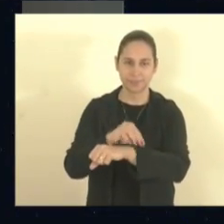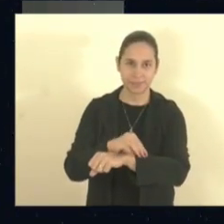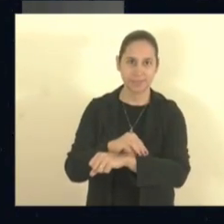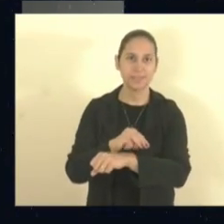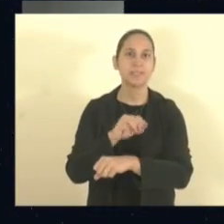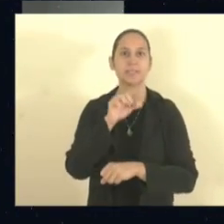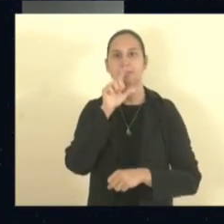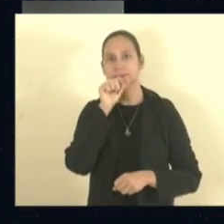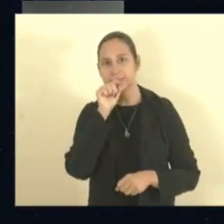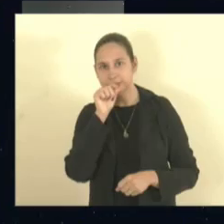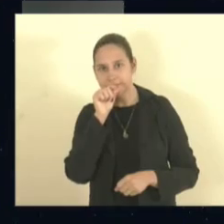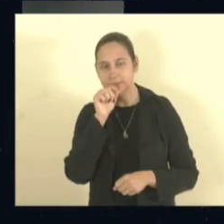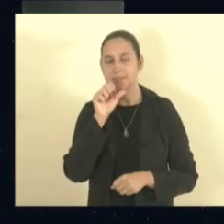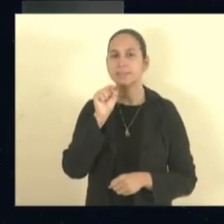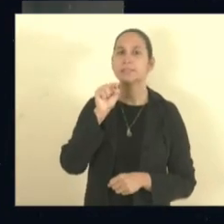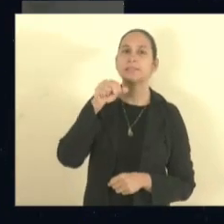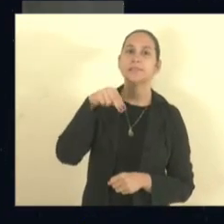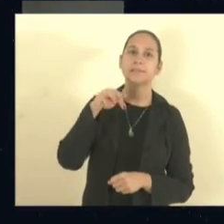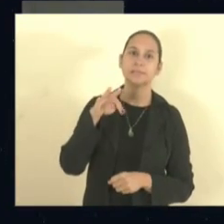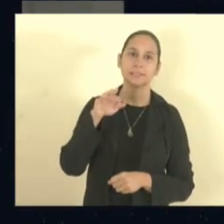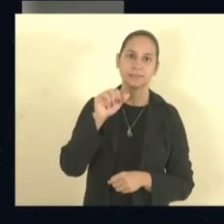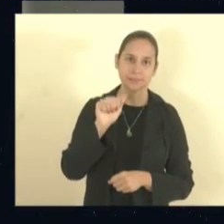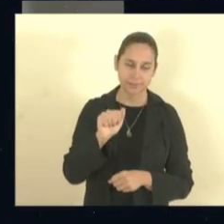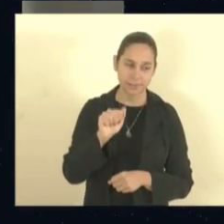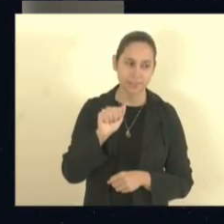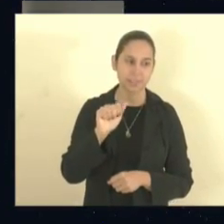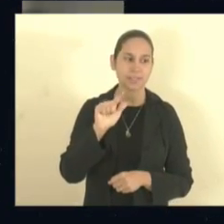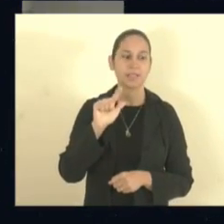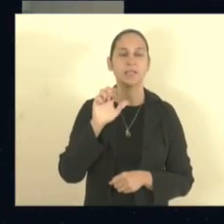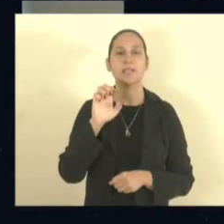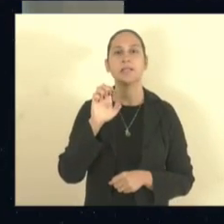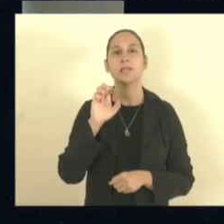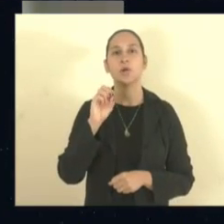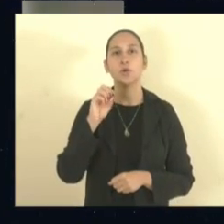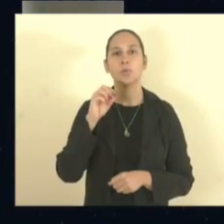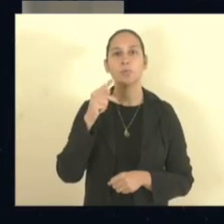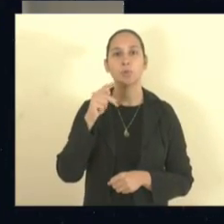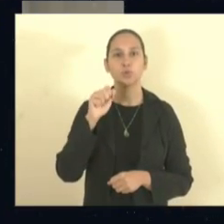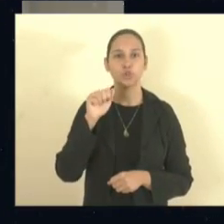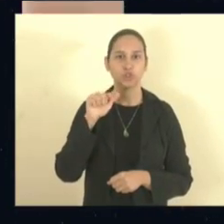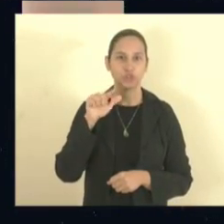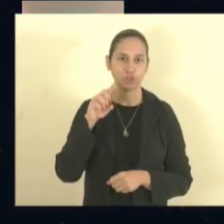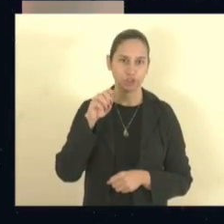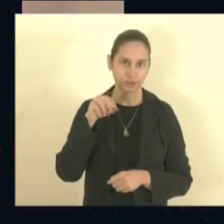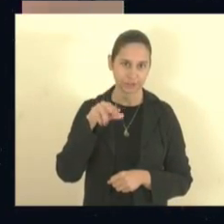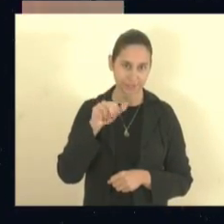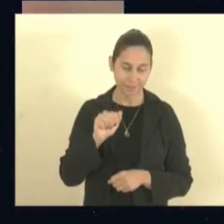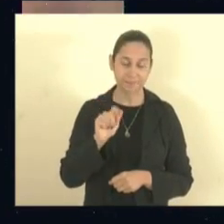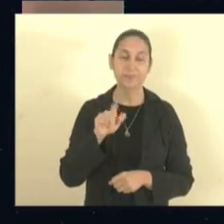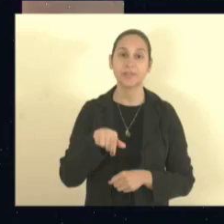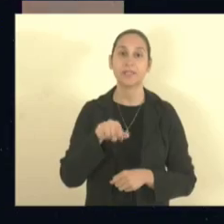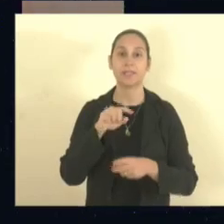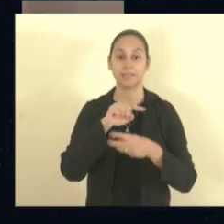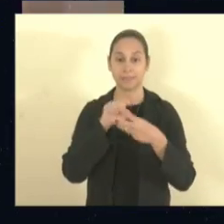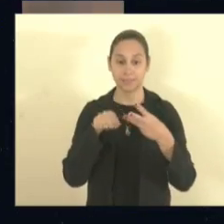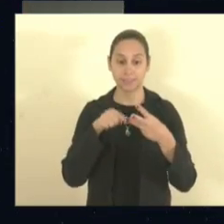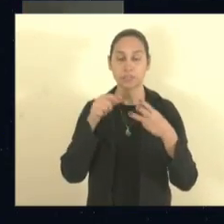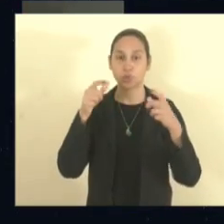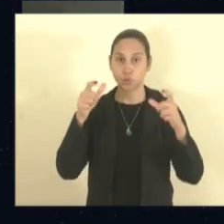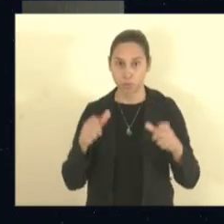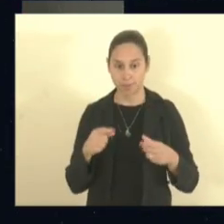Santa Teresa. Esses são os contornos da região serrana, que vai ser contemplado nesse programa